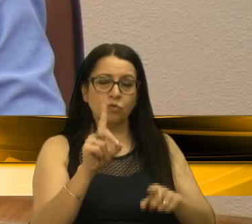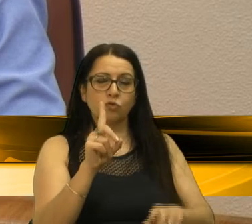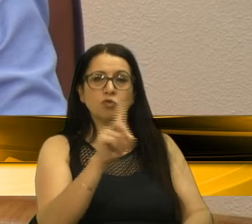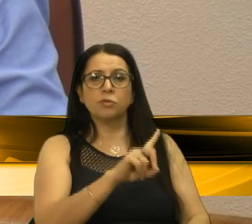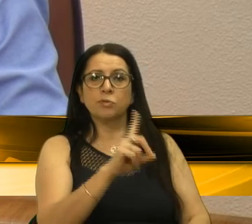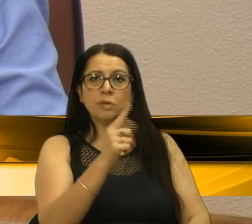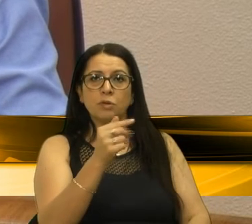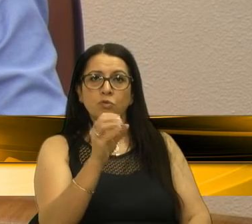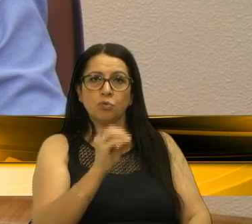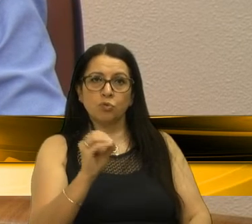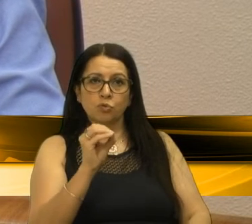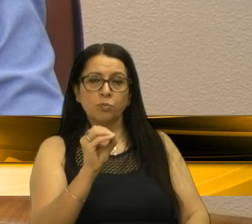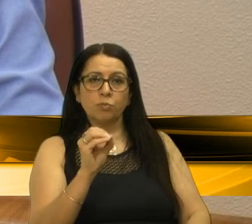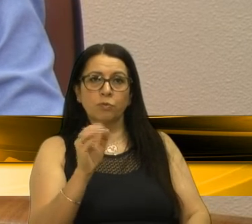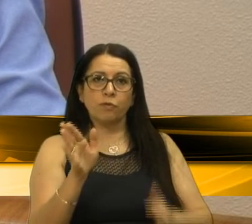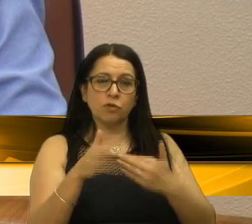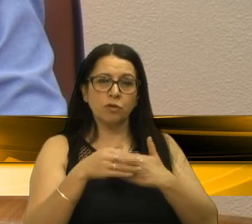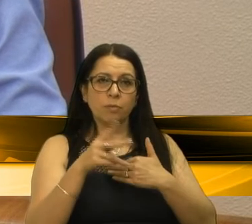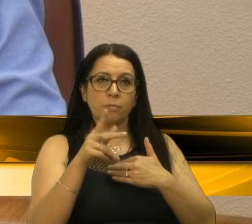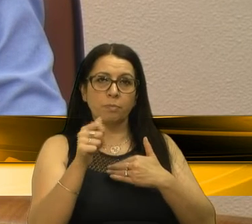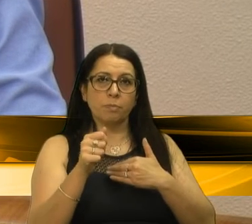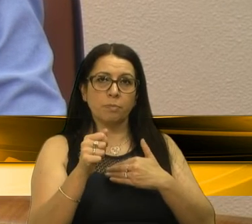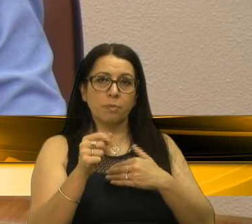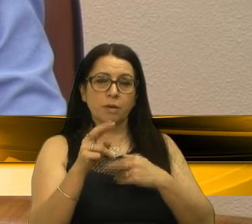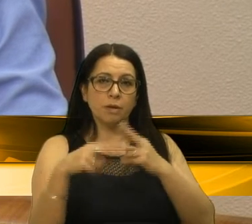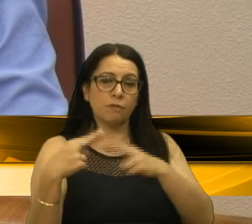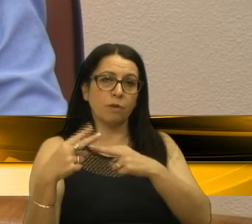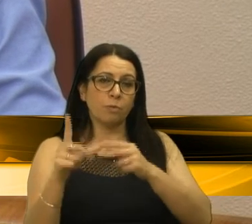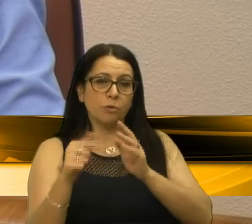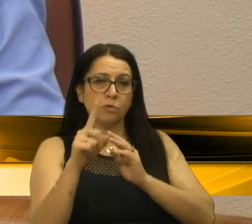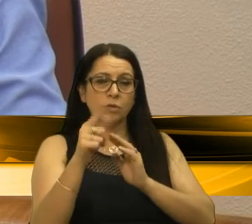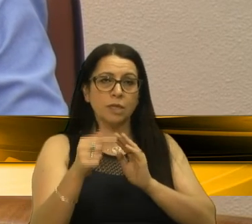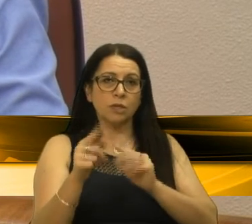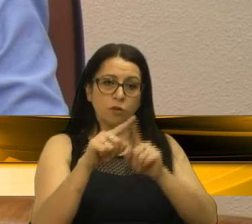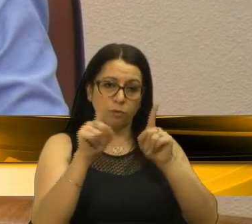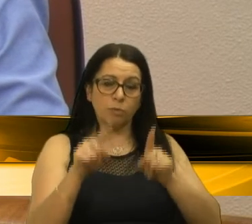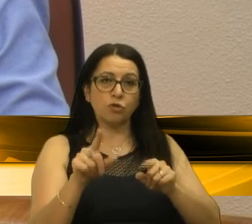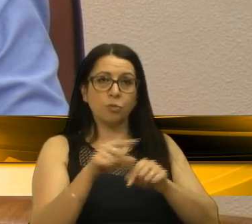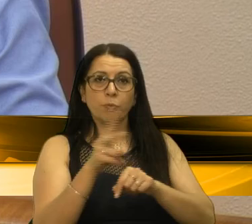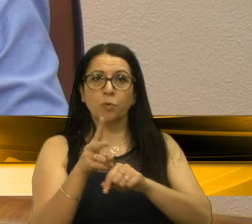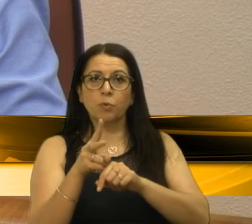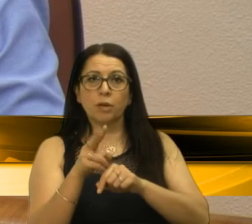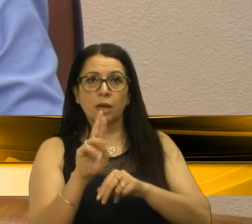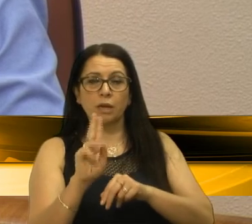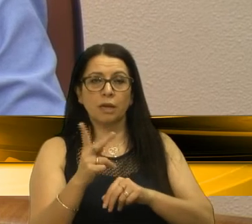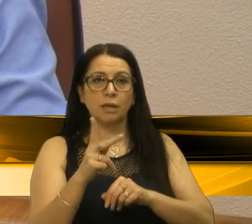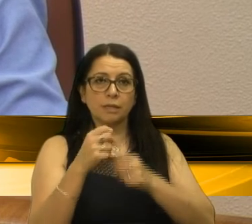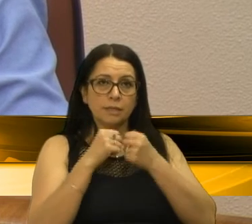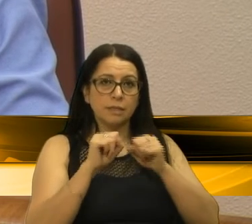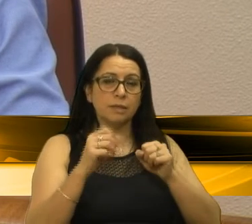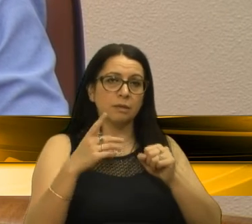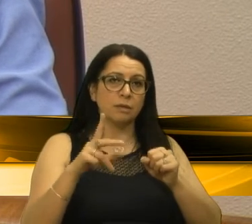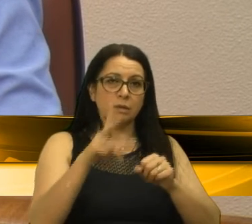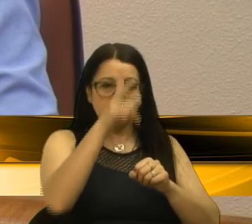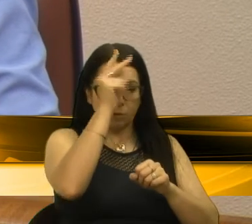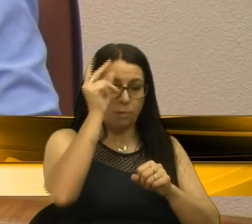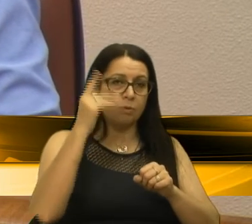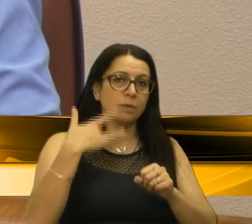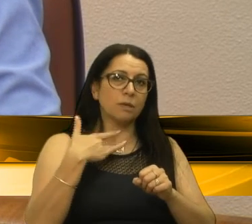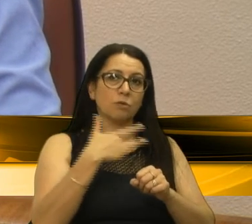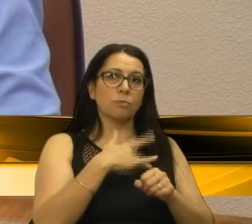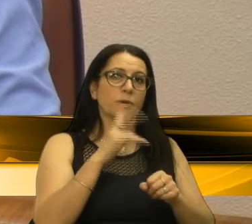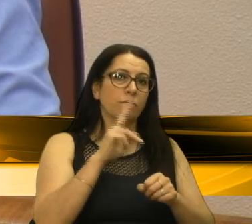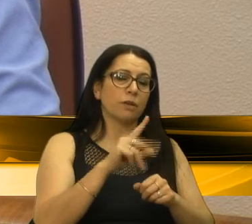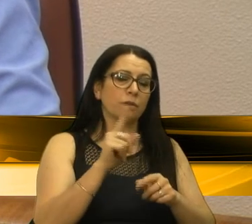outubro, nós fechamos o postão para a reforma e após o dia 17, os servidores tinham que procurar o RH da Secretaria Municipal de Saúde para verificar